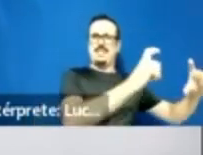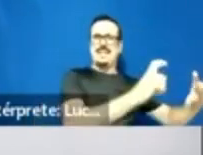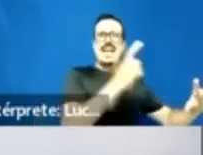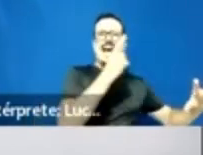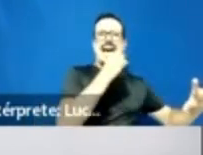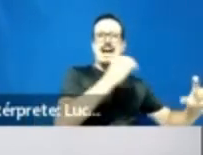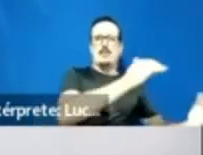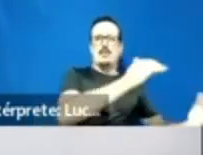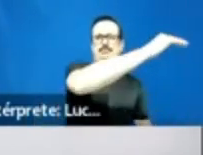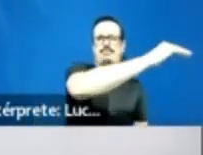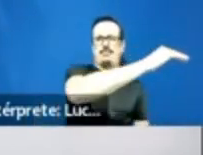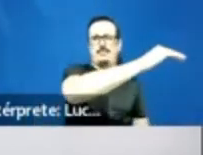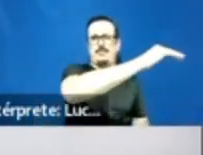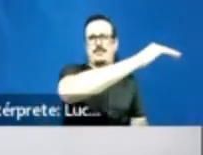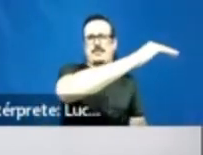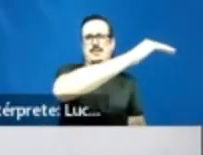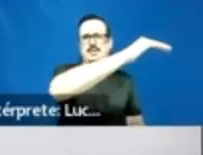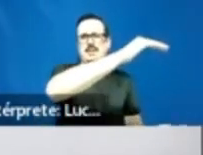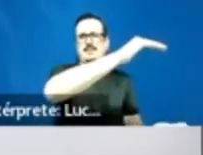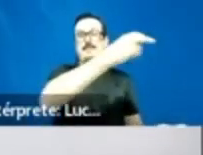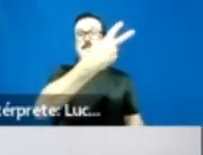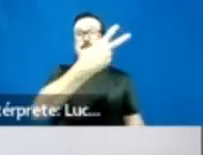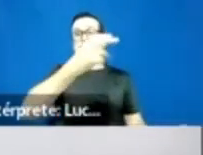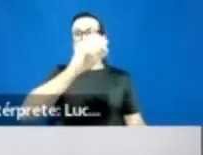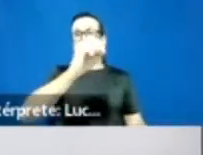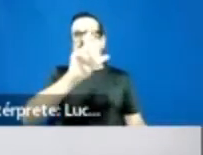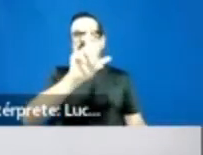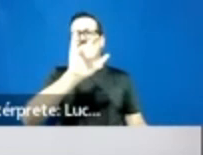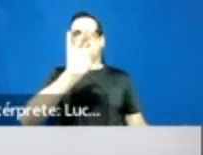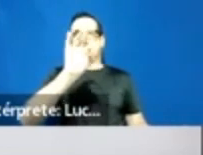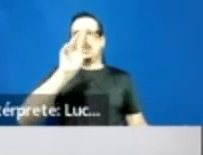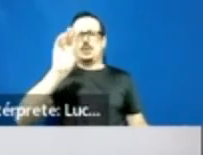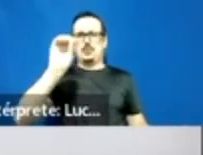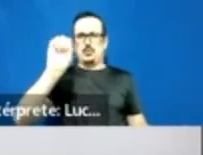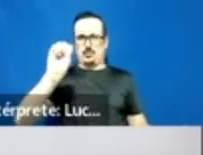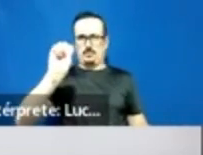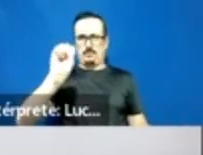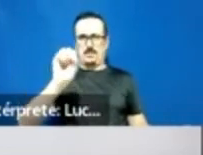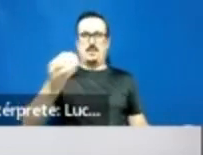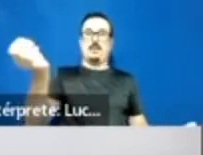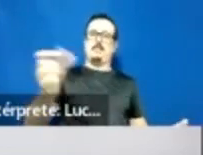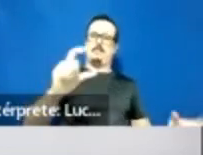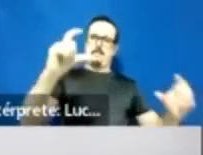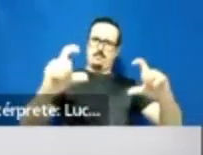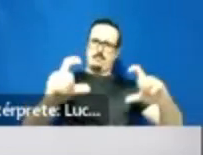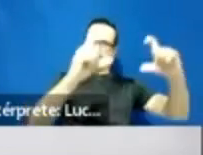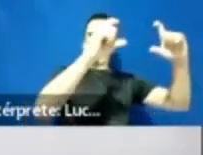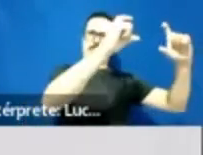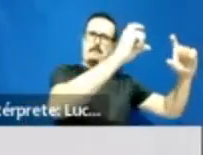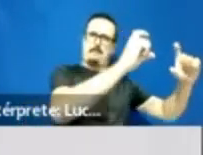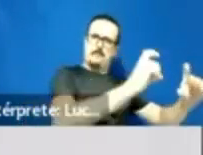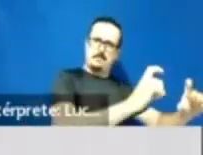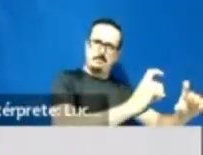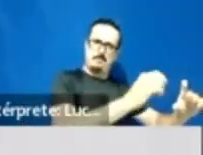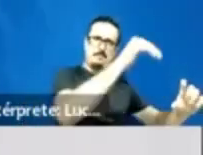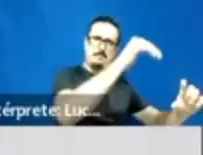científicos apontaram justamente o que você começa a ler aí agora. A alcalinização do organismo, o aumento